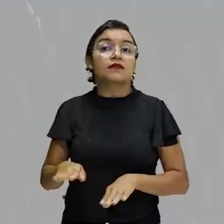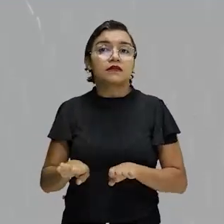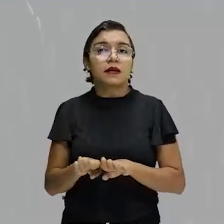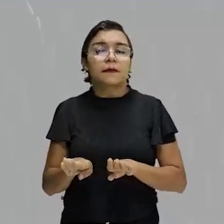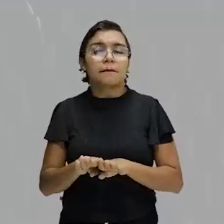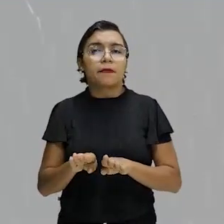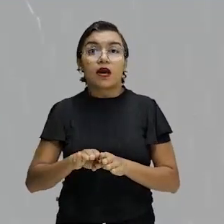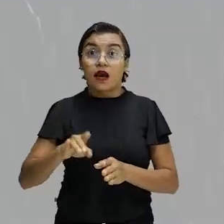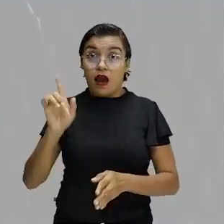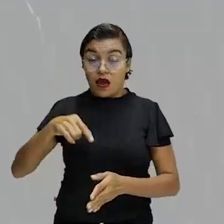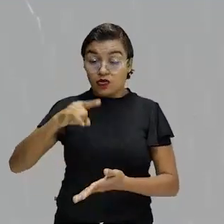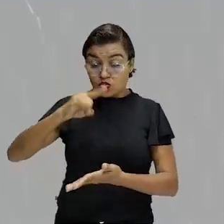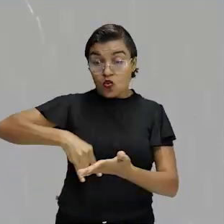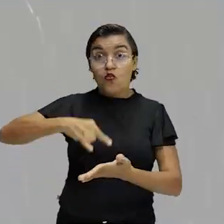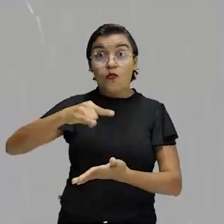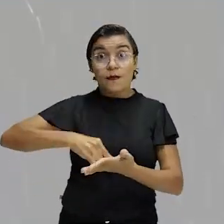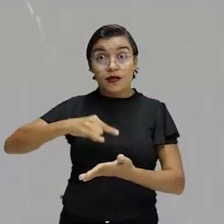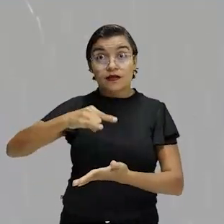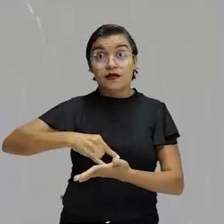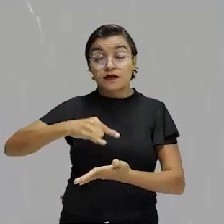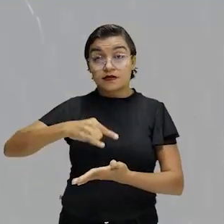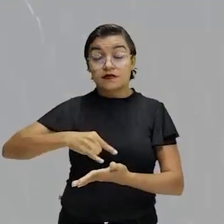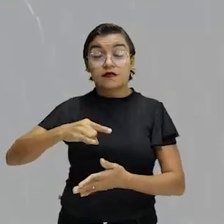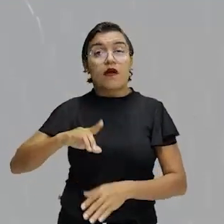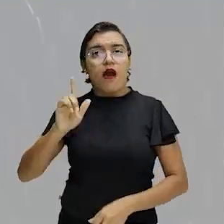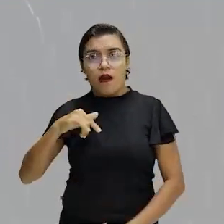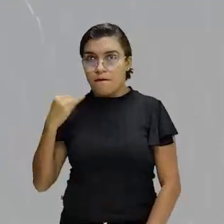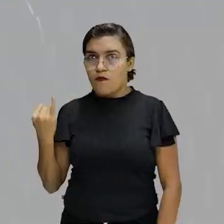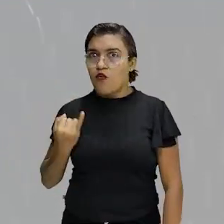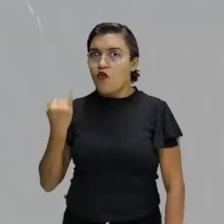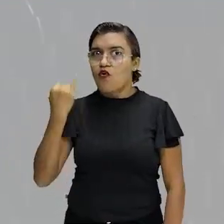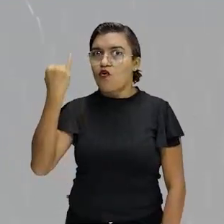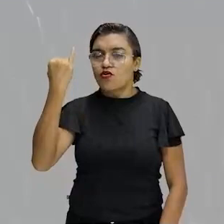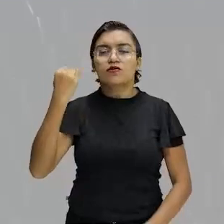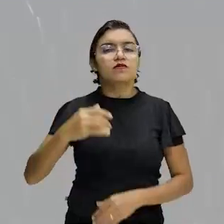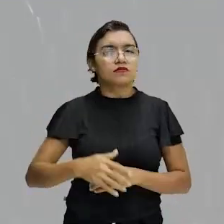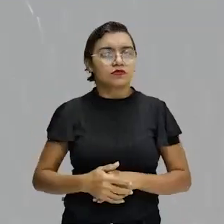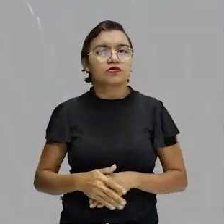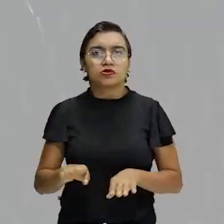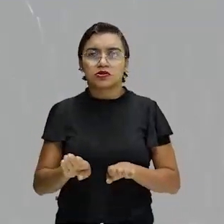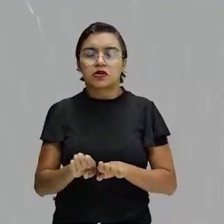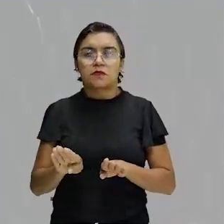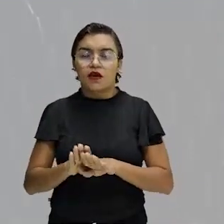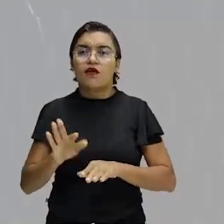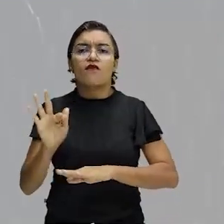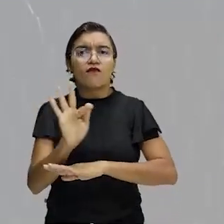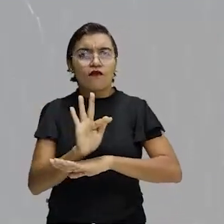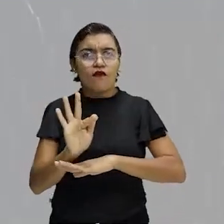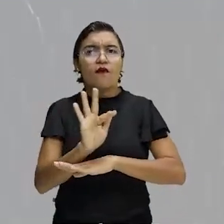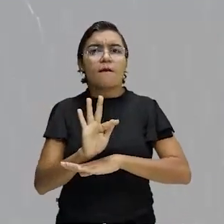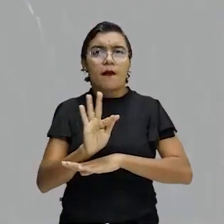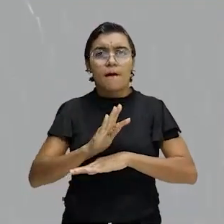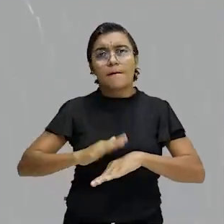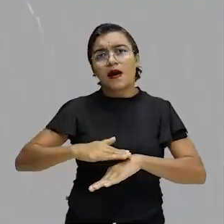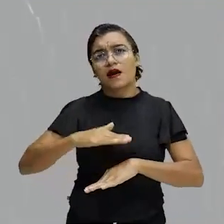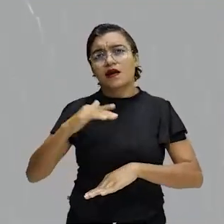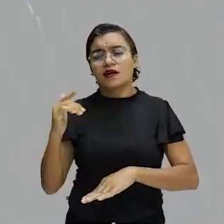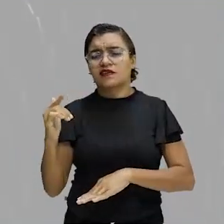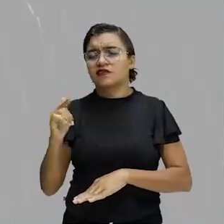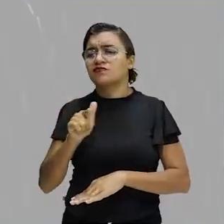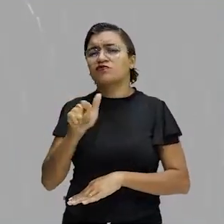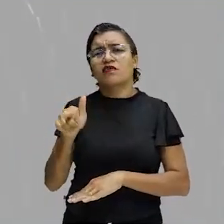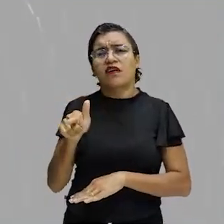uma documentação. Então, ele tem uma grande importância, sem falar que ele é bem mais formal do que essas trocas